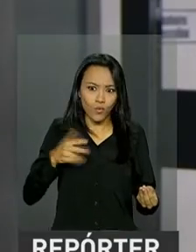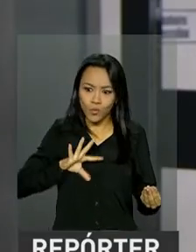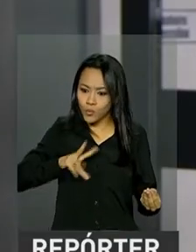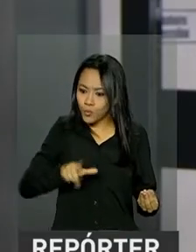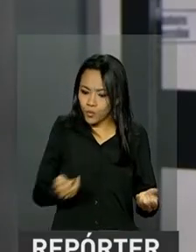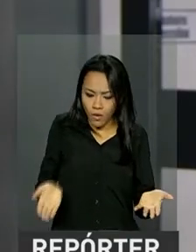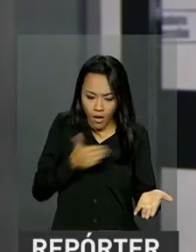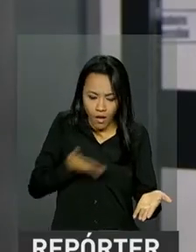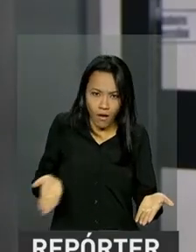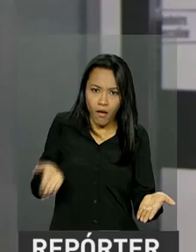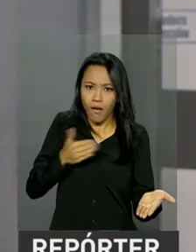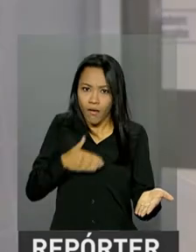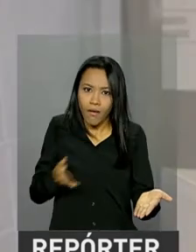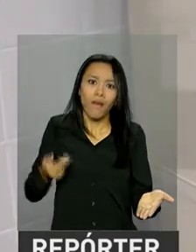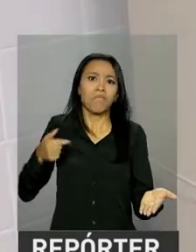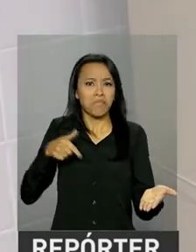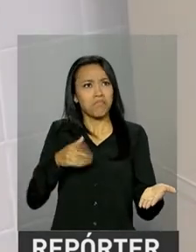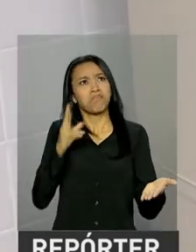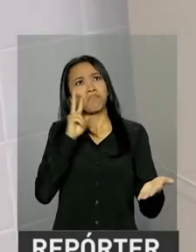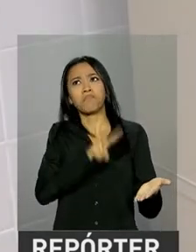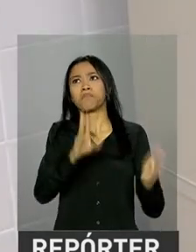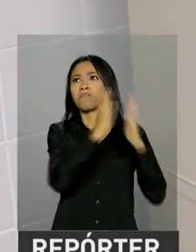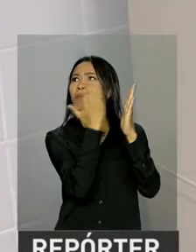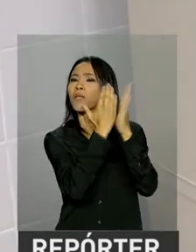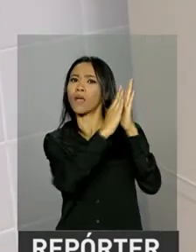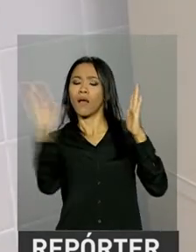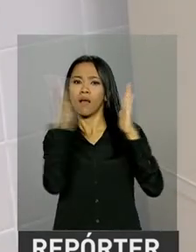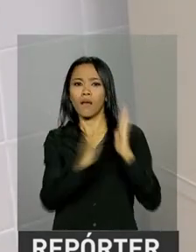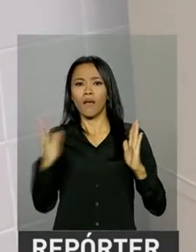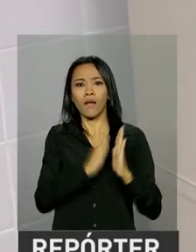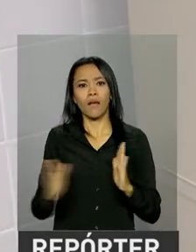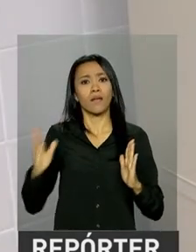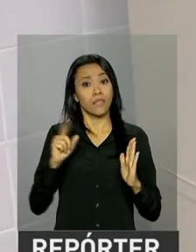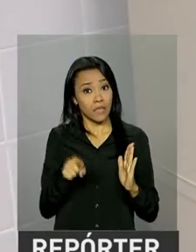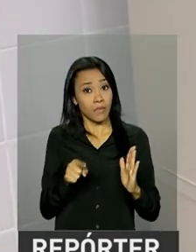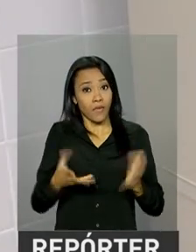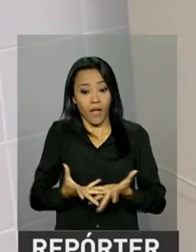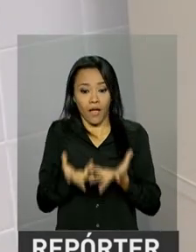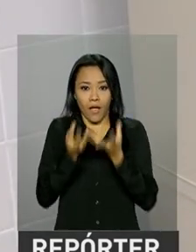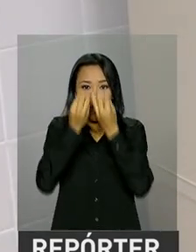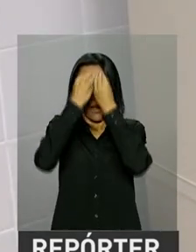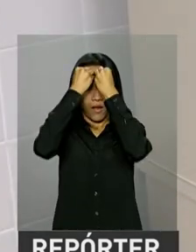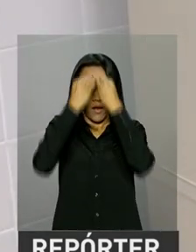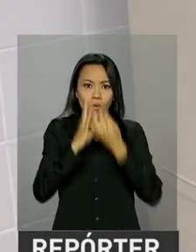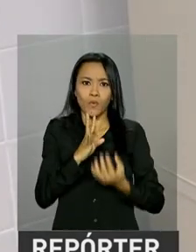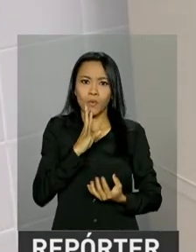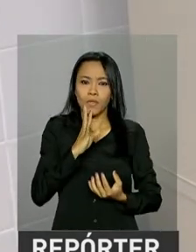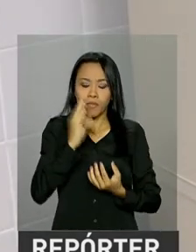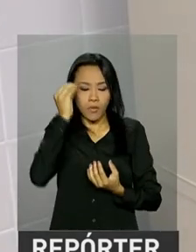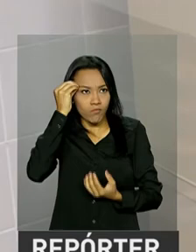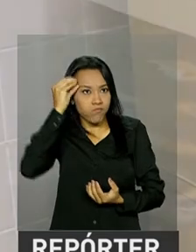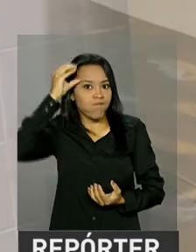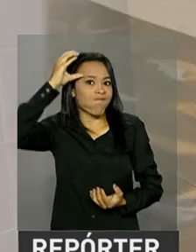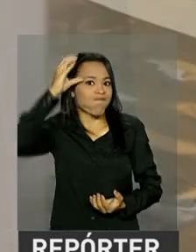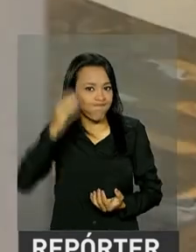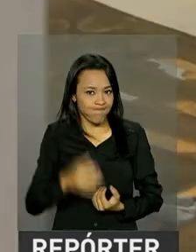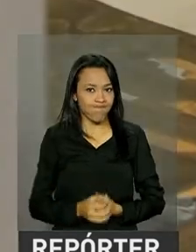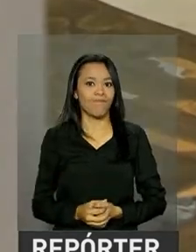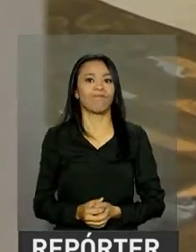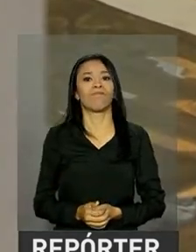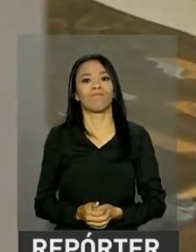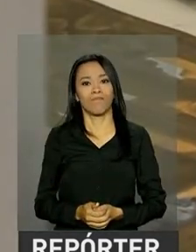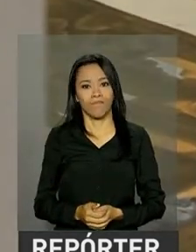que tem essa biblioteca aí. E, ampliar os meus conhecimentos, né?